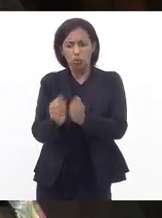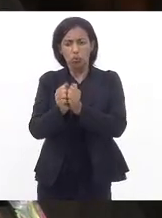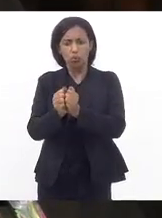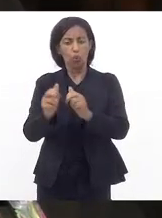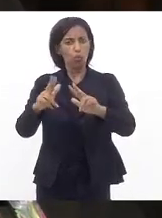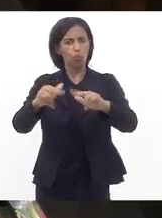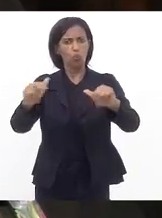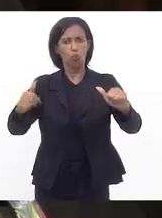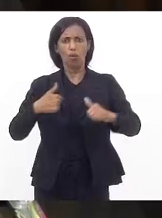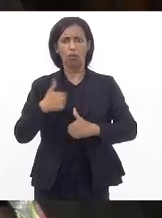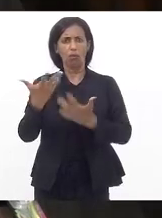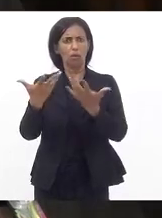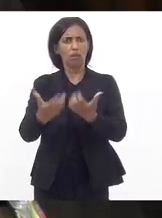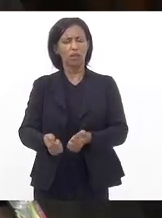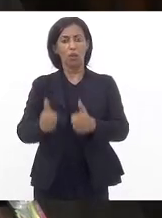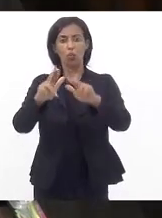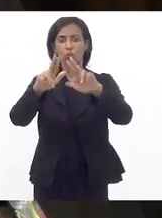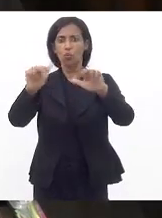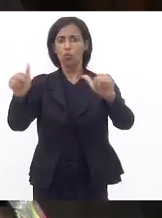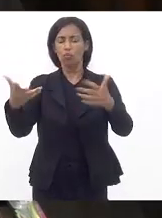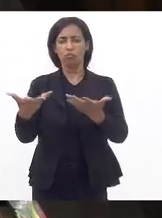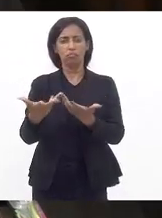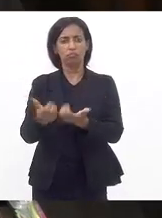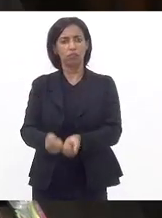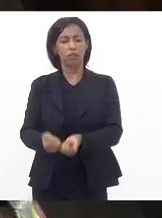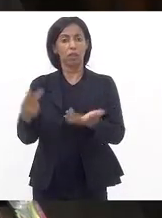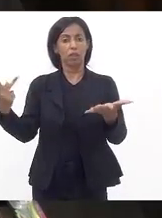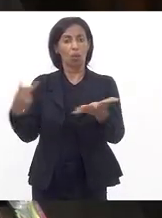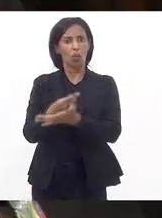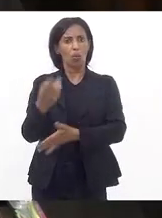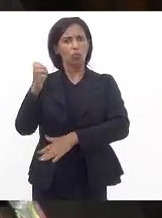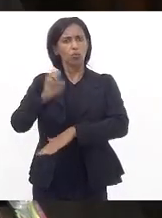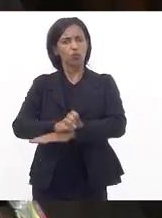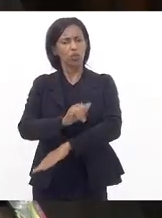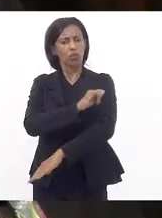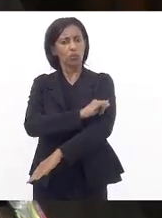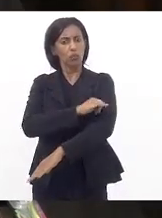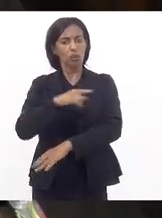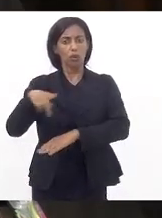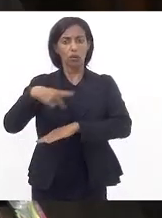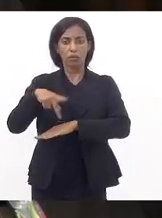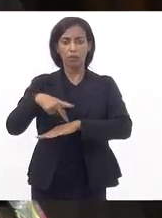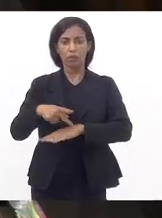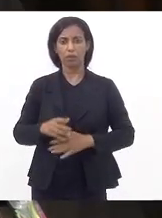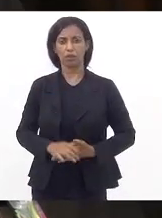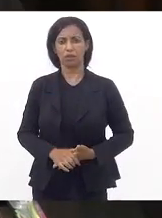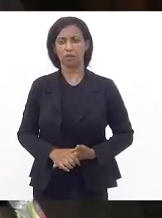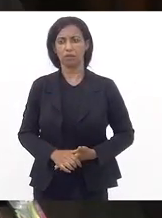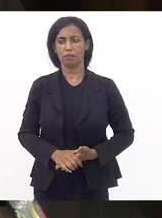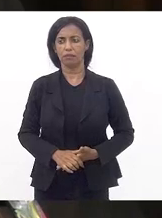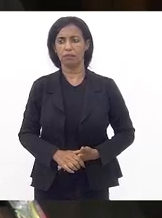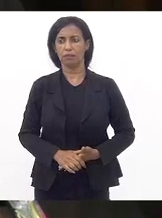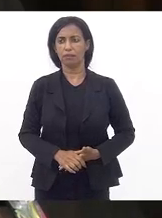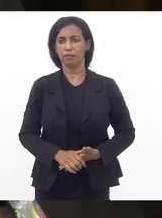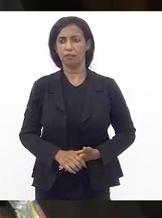jamais o que a gente me chamar os permitirei isso aconteça no nosso Estado do Rio de Janeiro nosso país